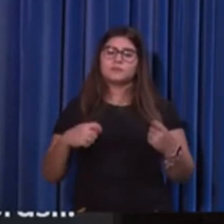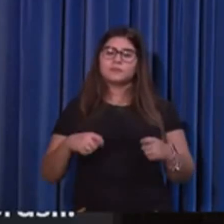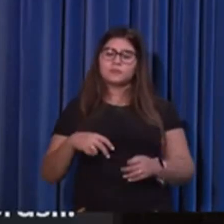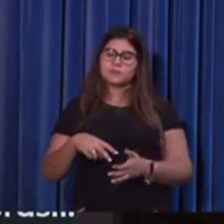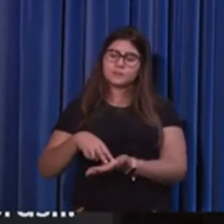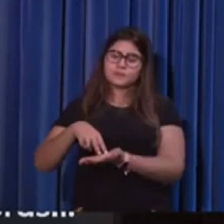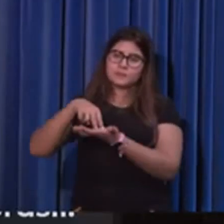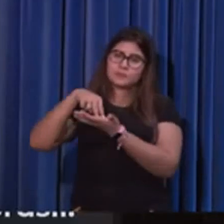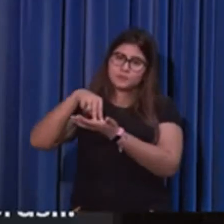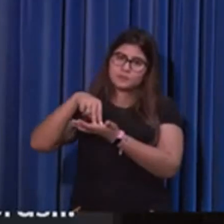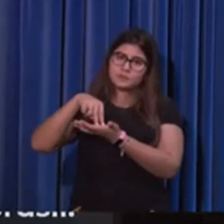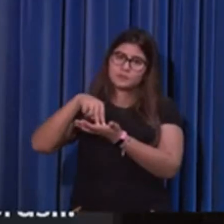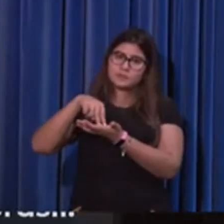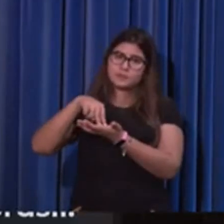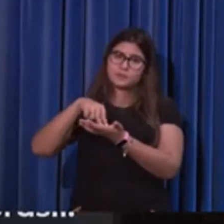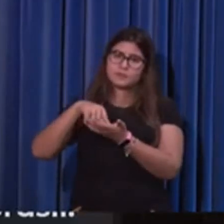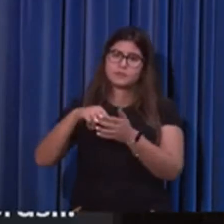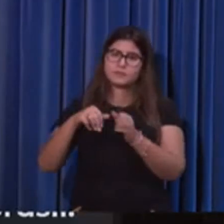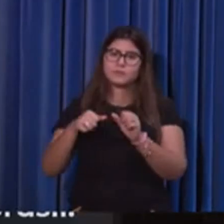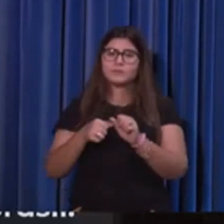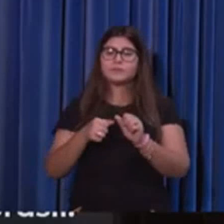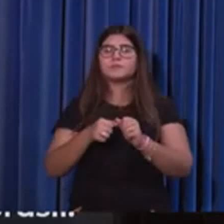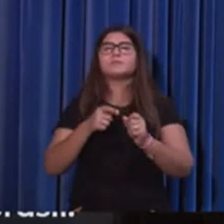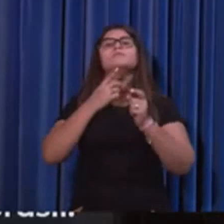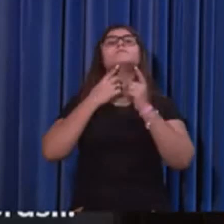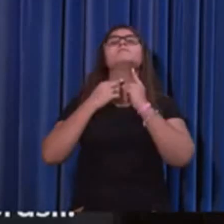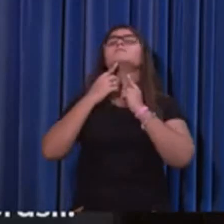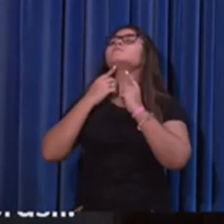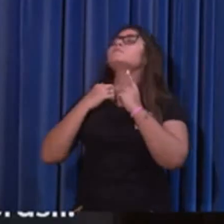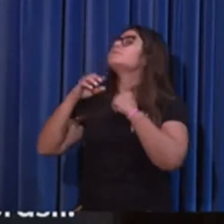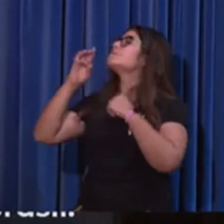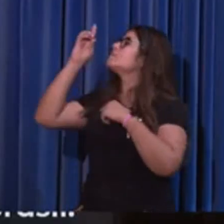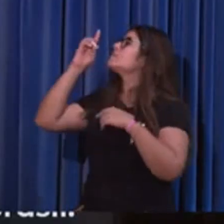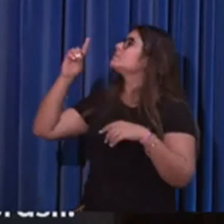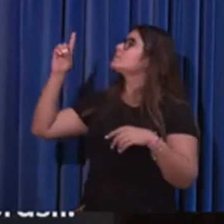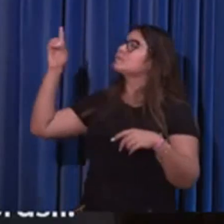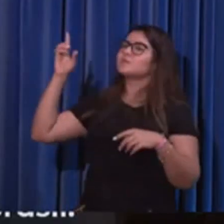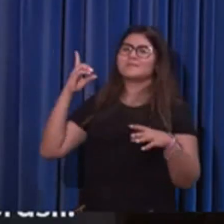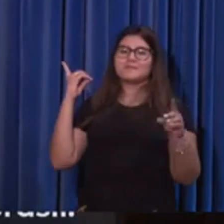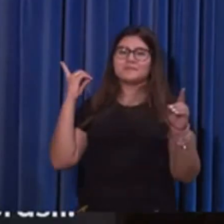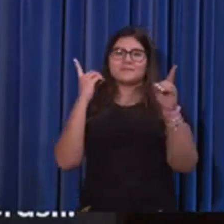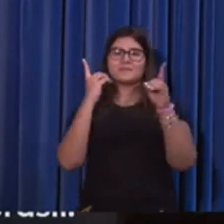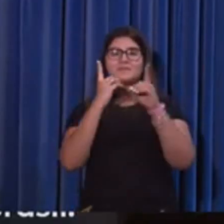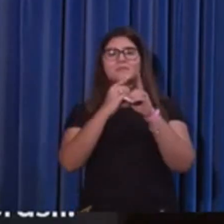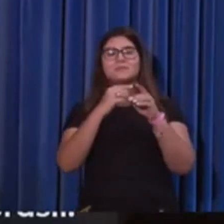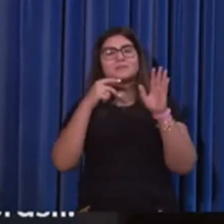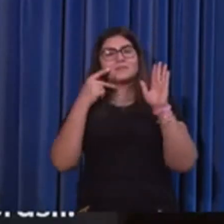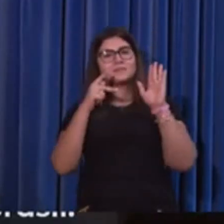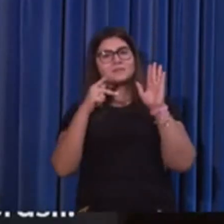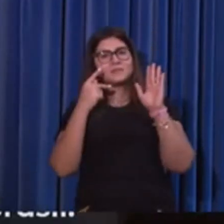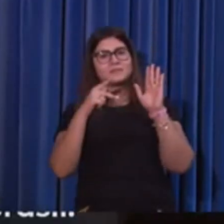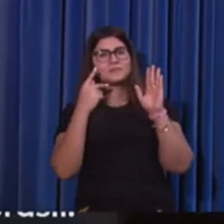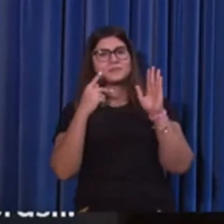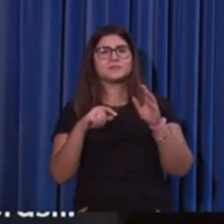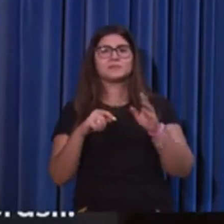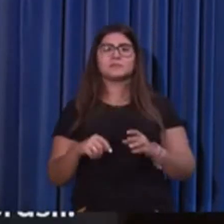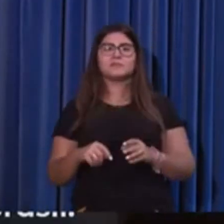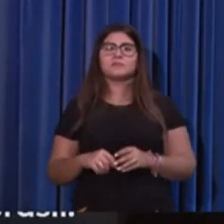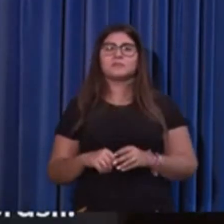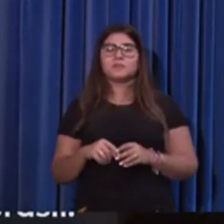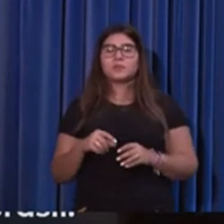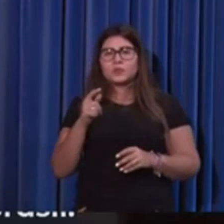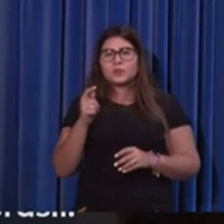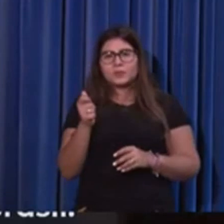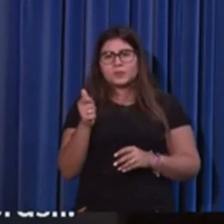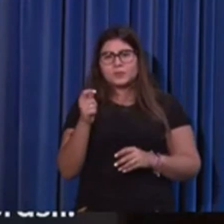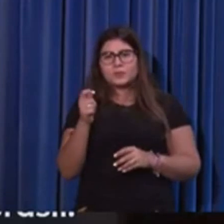perseverança, para que, havendo feito a vontade de Deus, alcanceis a promessa. Porque ainda dentro de pouco tempo, aquele